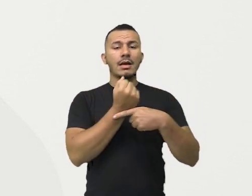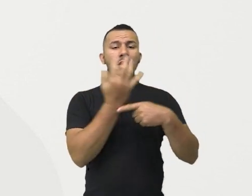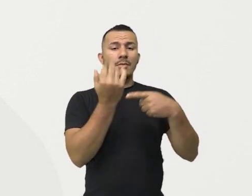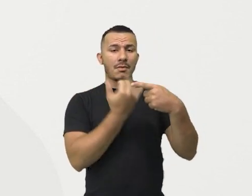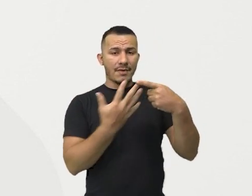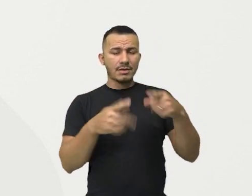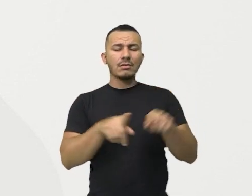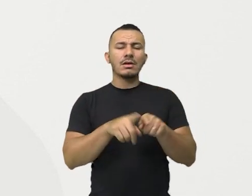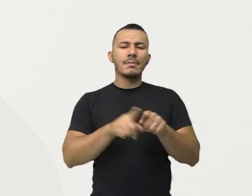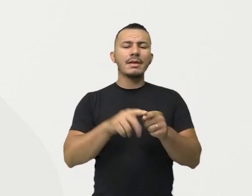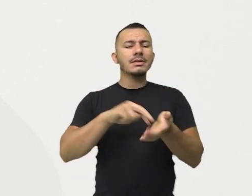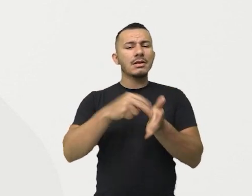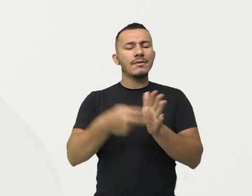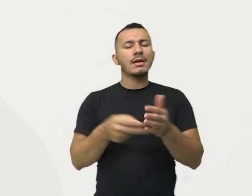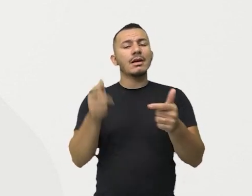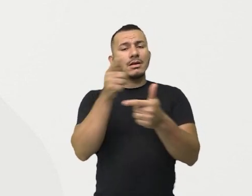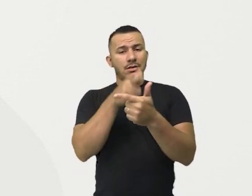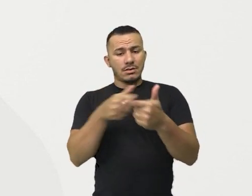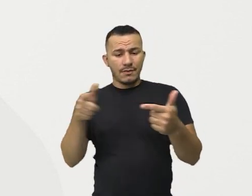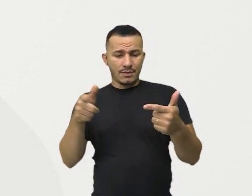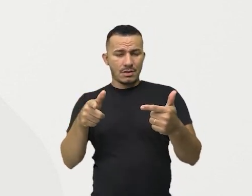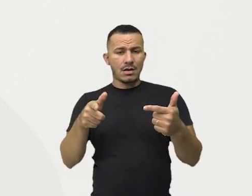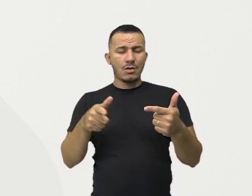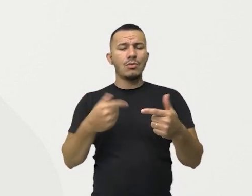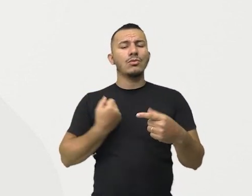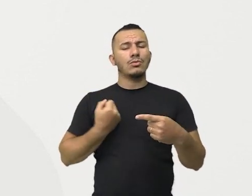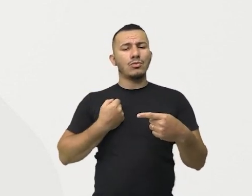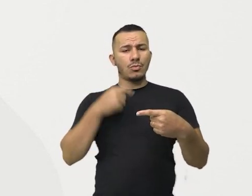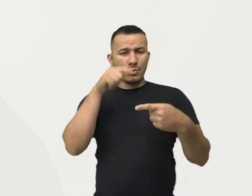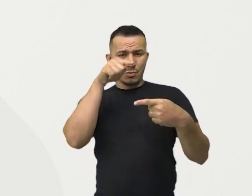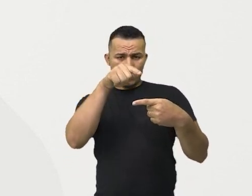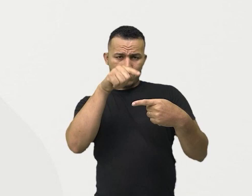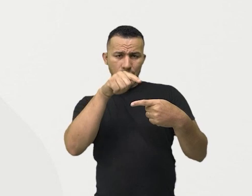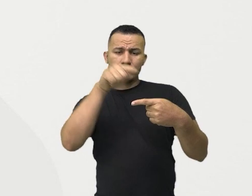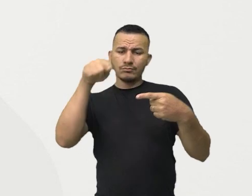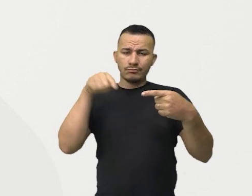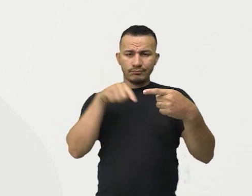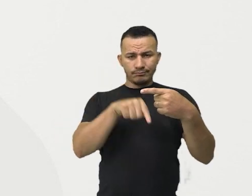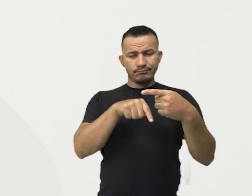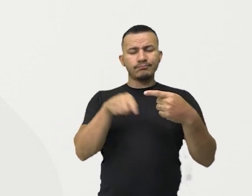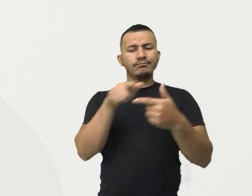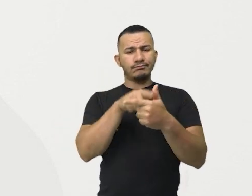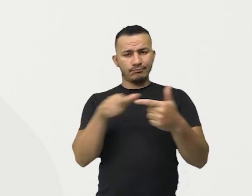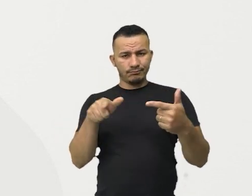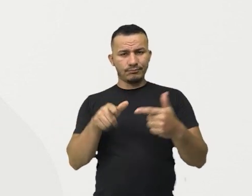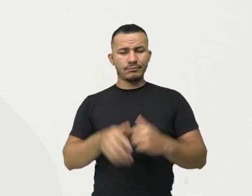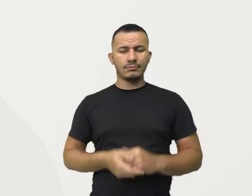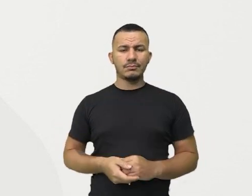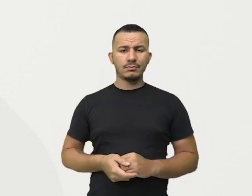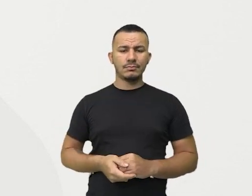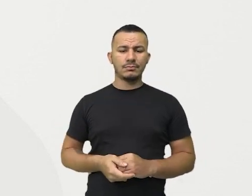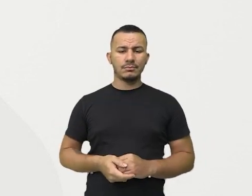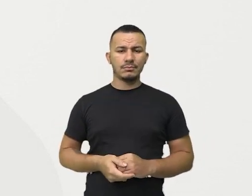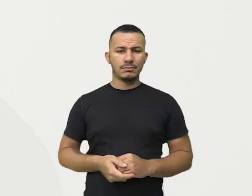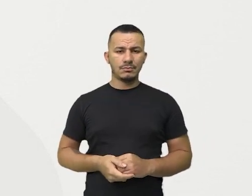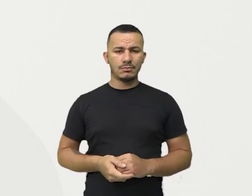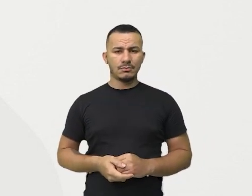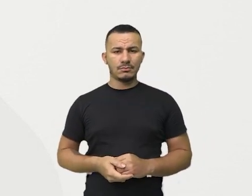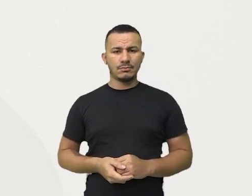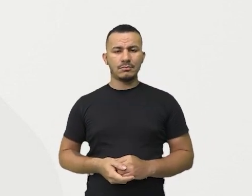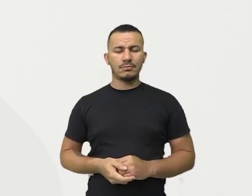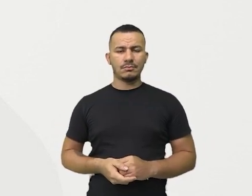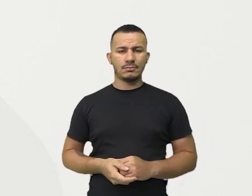uma divisão do numerador pelo denominador. Tá legal? Numerador dividido